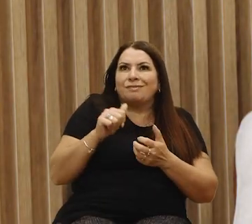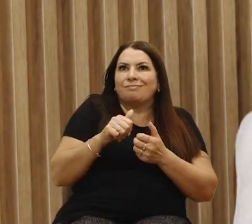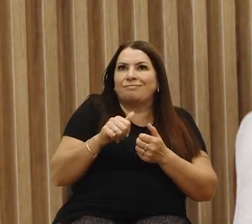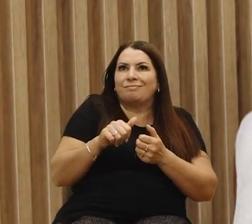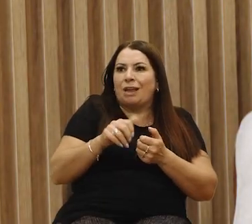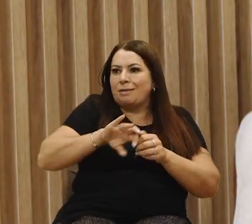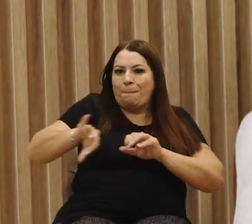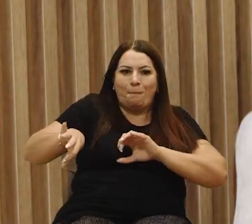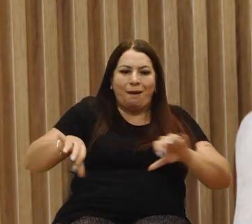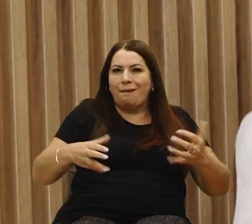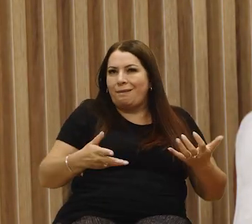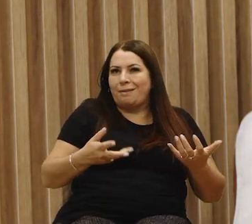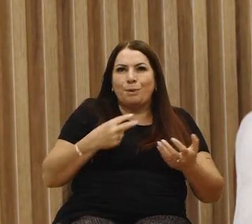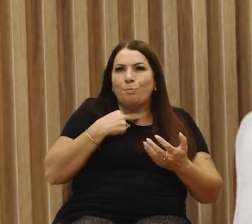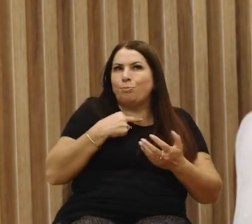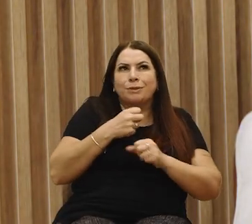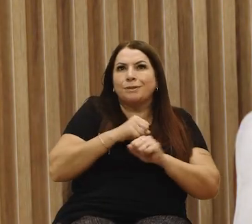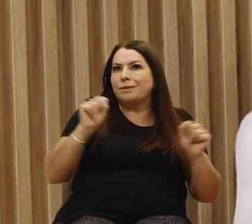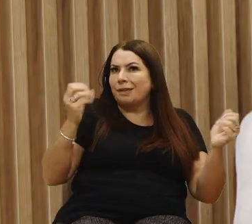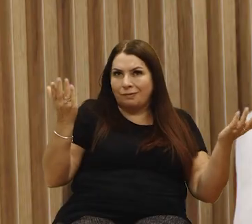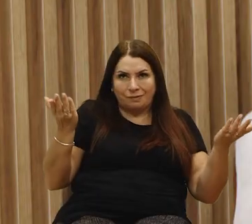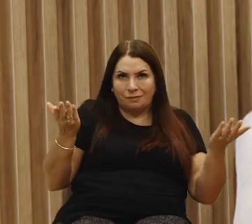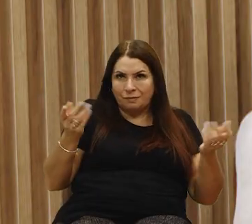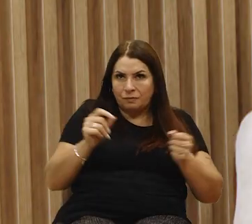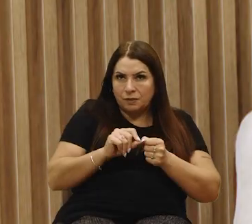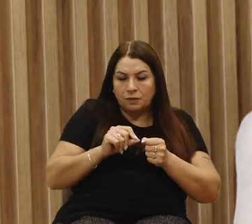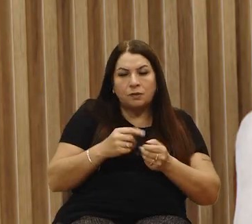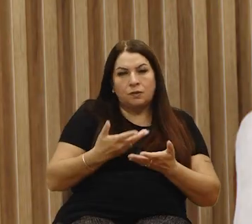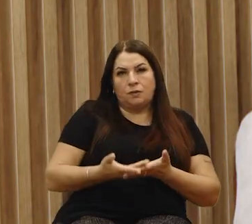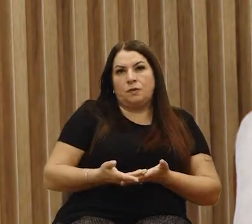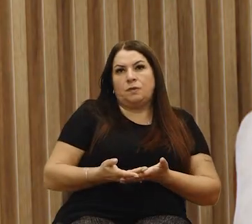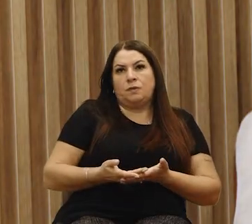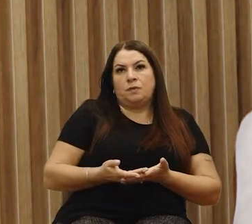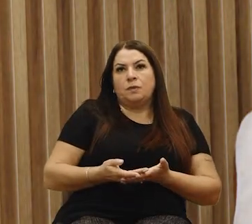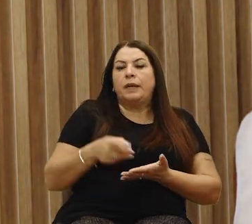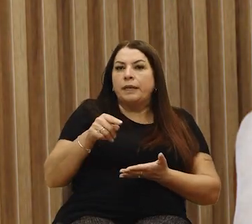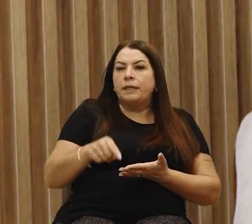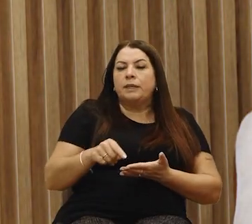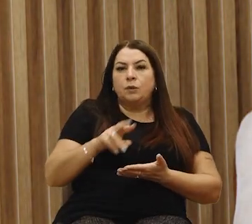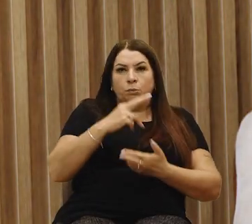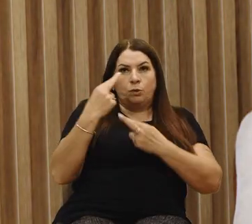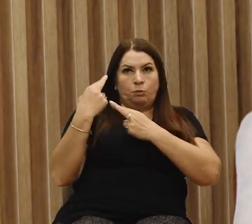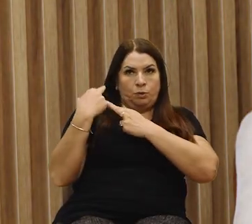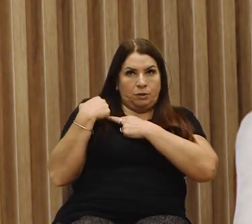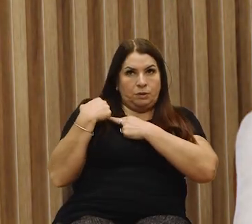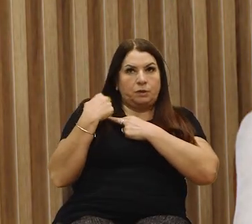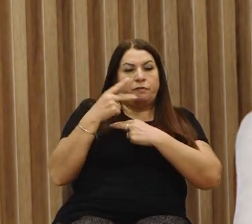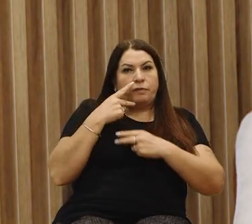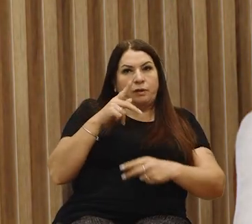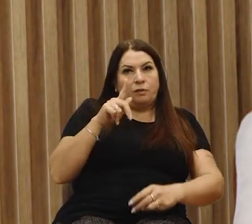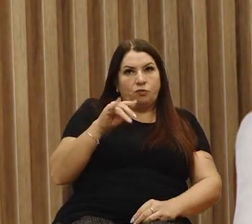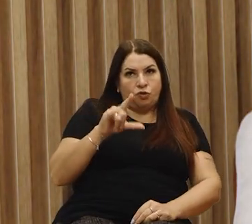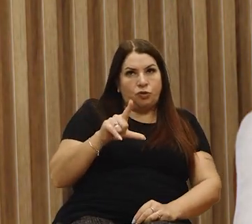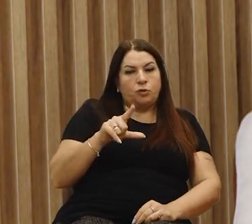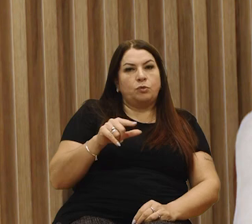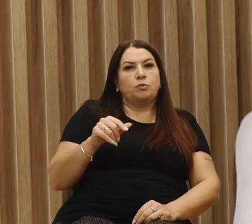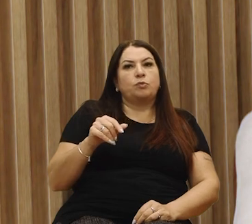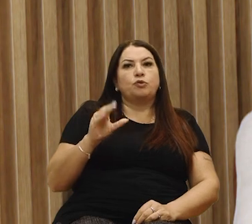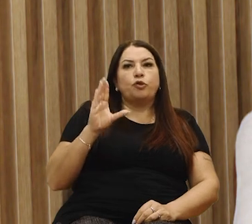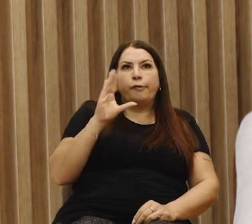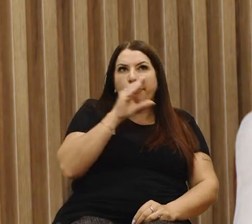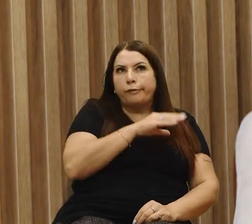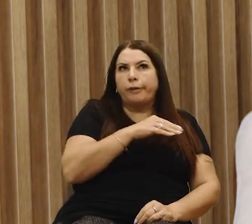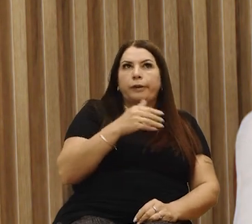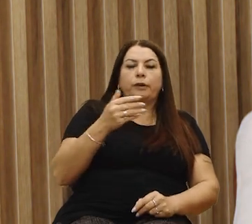consegue. É impossível hoje você conseguir isso. A não ser que... Isso é uma responsabilidade, falando como o Gil falou, de